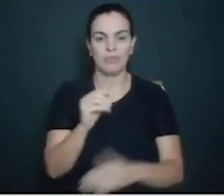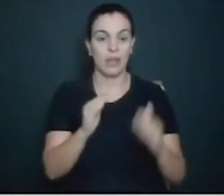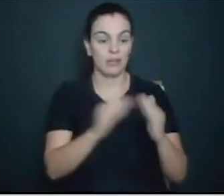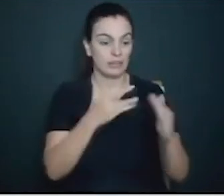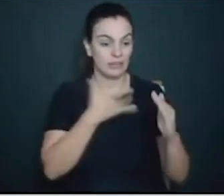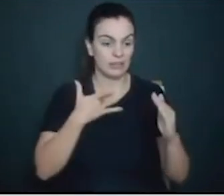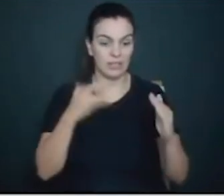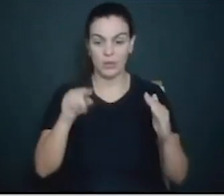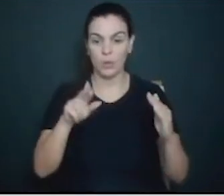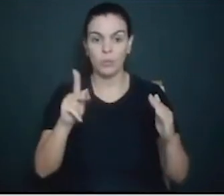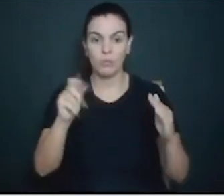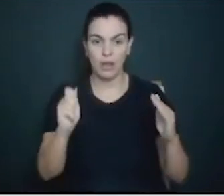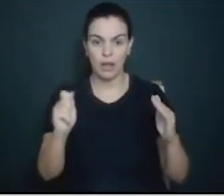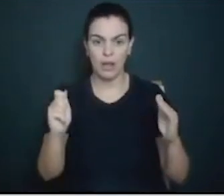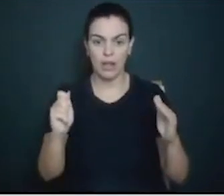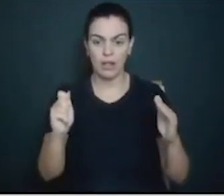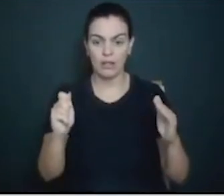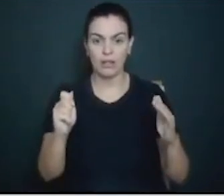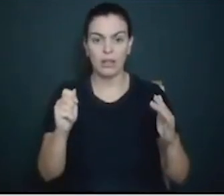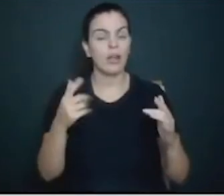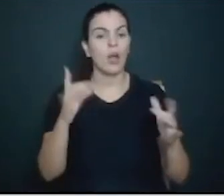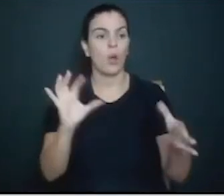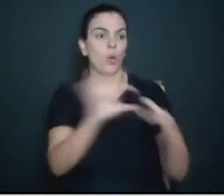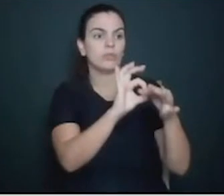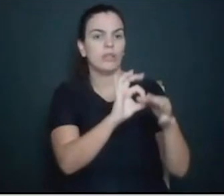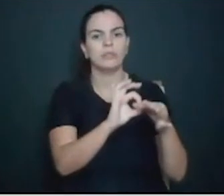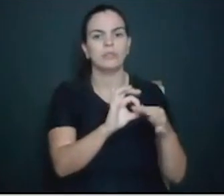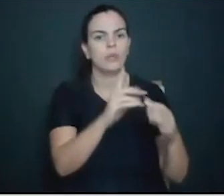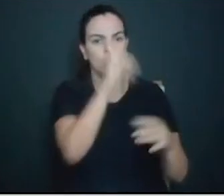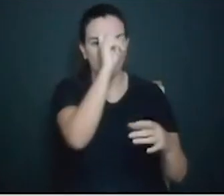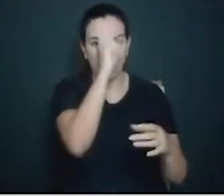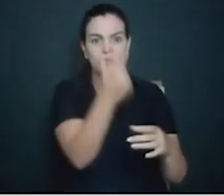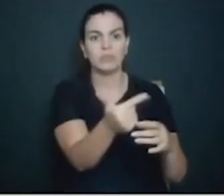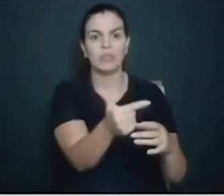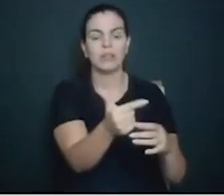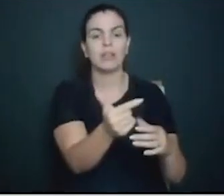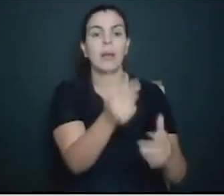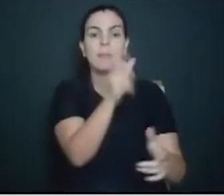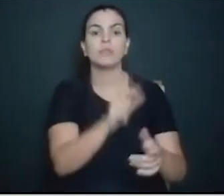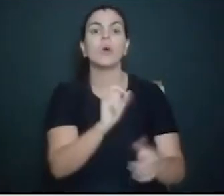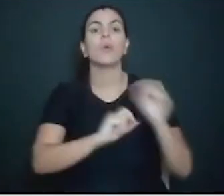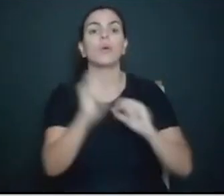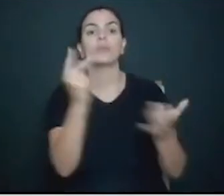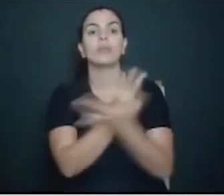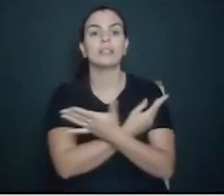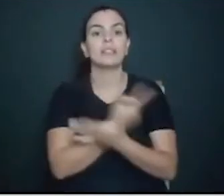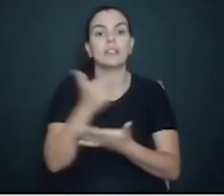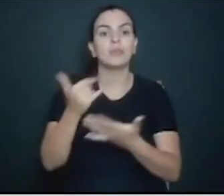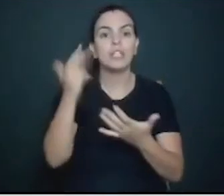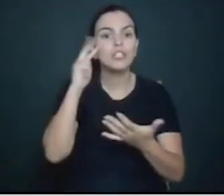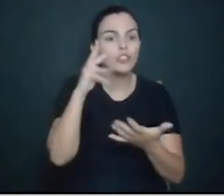credenciados. Morre. Morre por desassistência. E aqui, deixa eu reafirmar, porque o meu tempo está